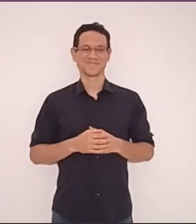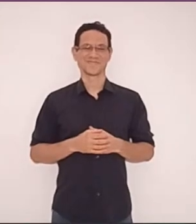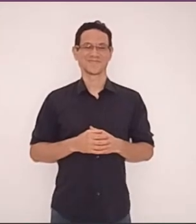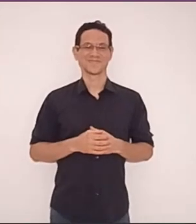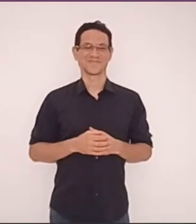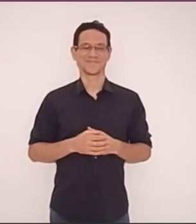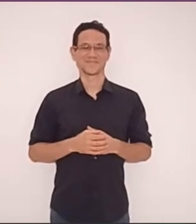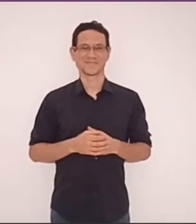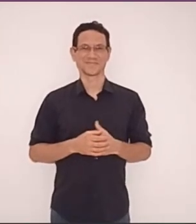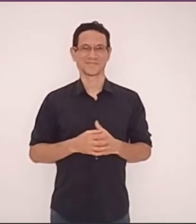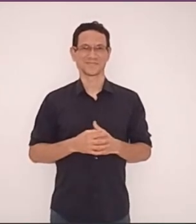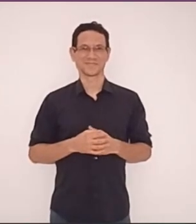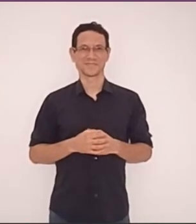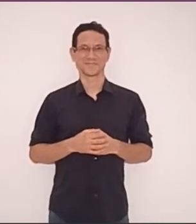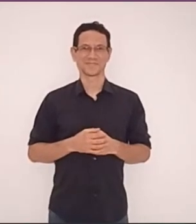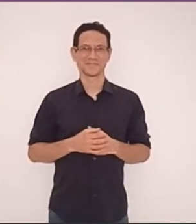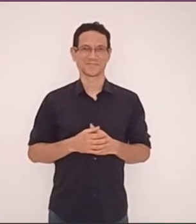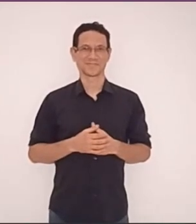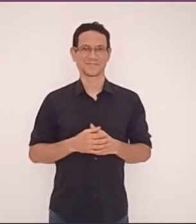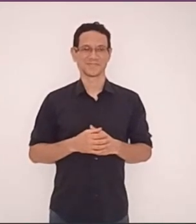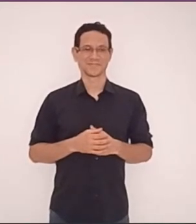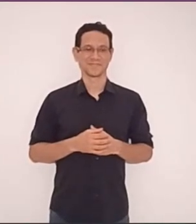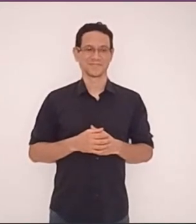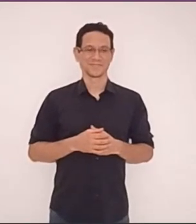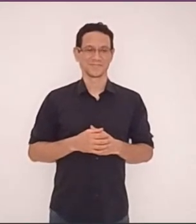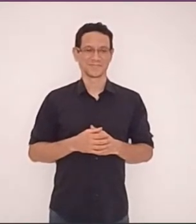E aí